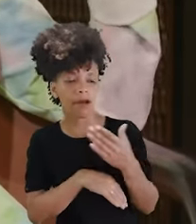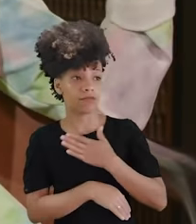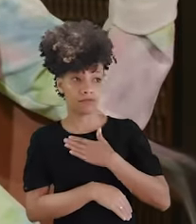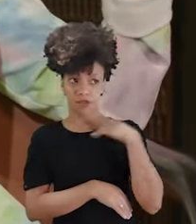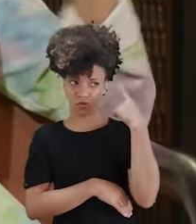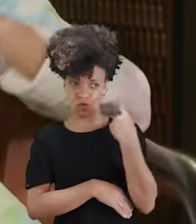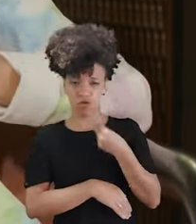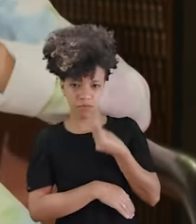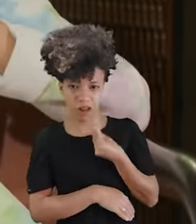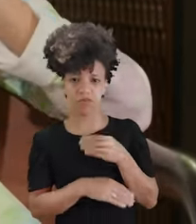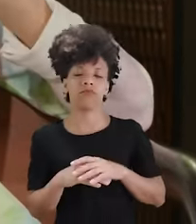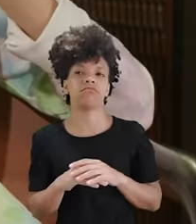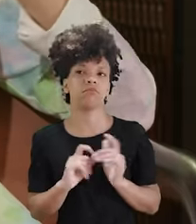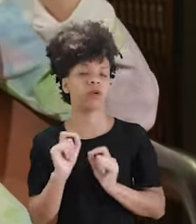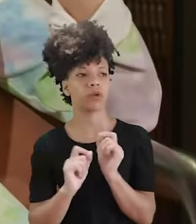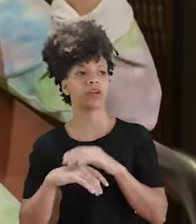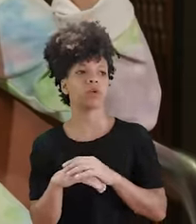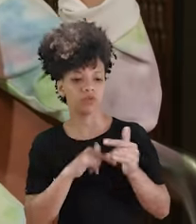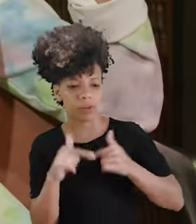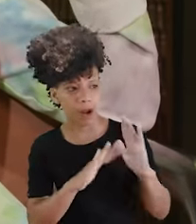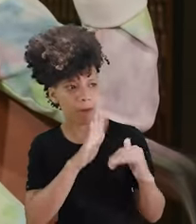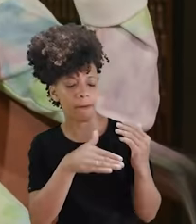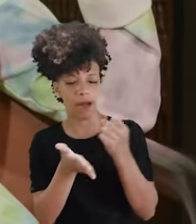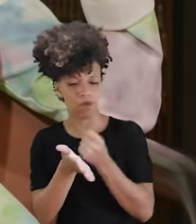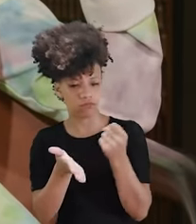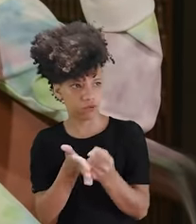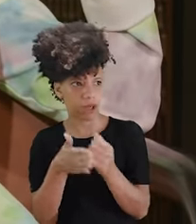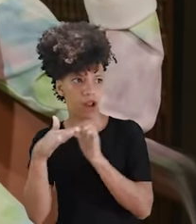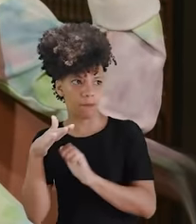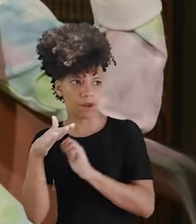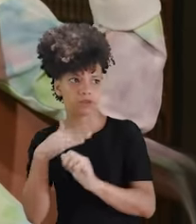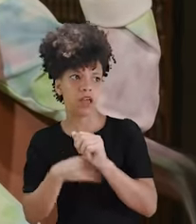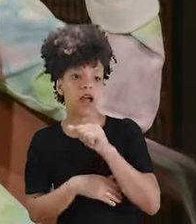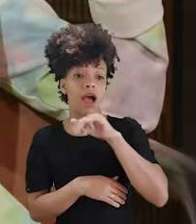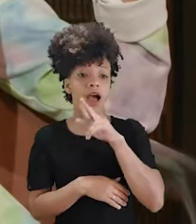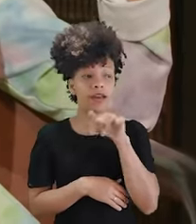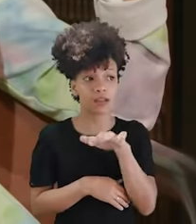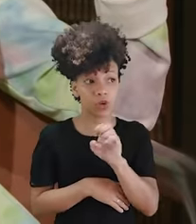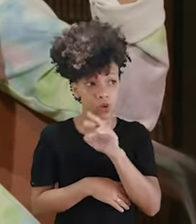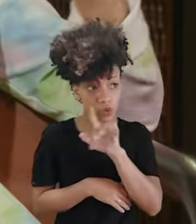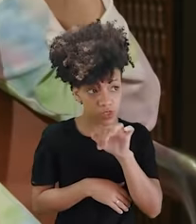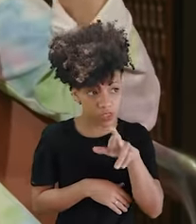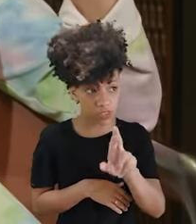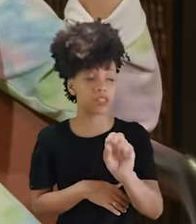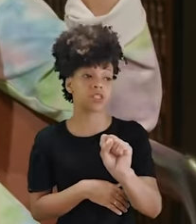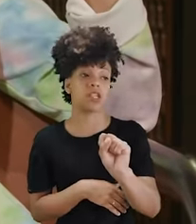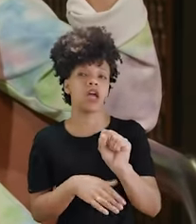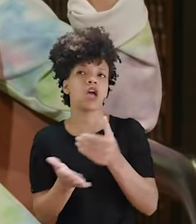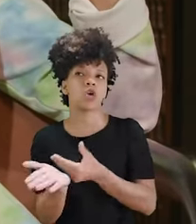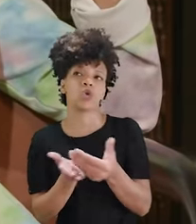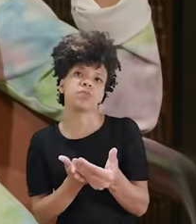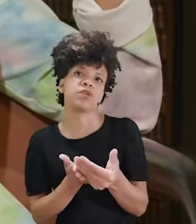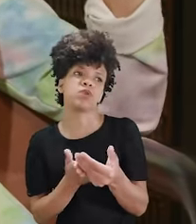a desenvolver as mesmo curas que foi a partir dessa data que eu fui contratada por uma empresa chamada aircruises que